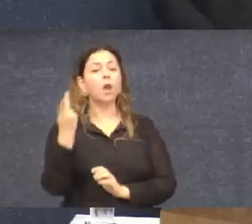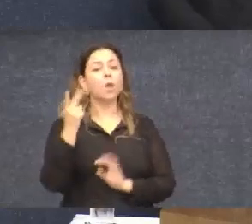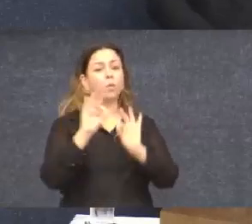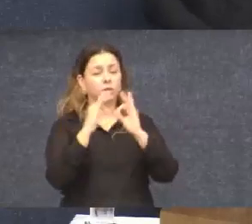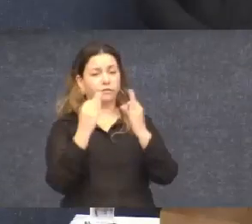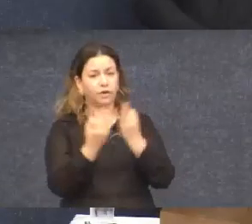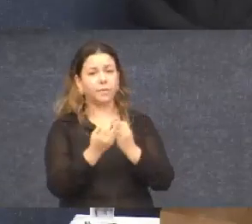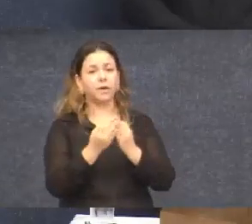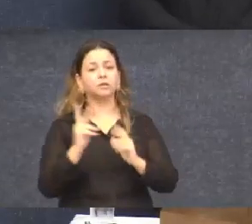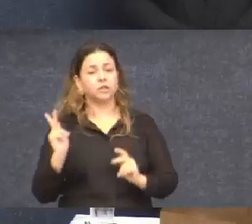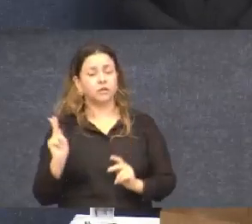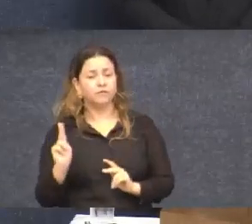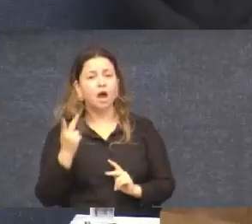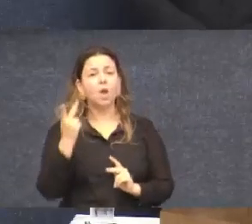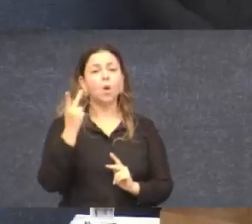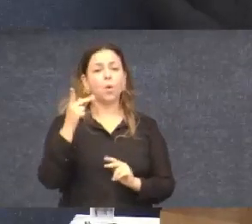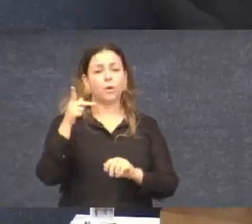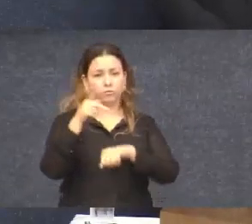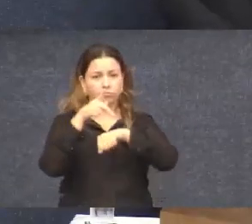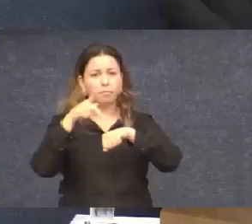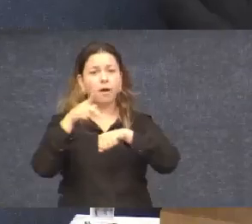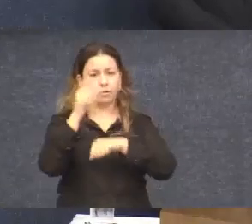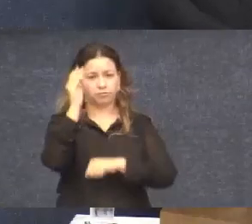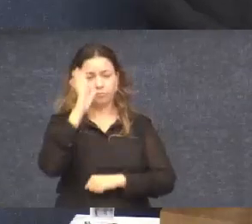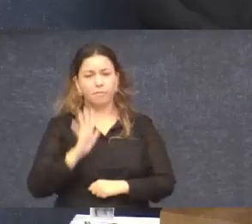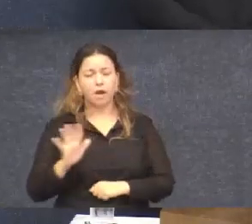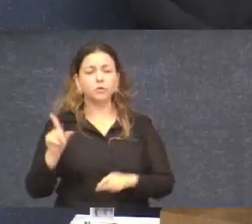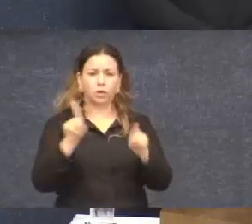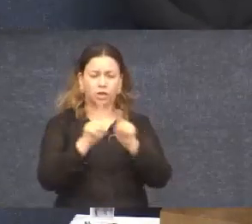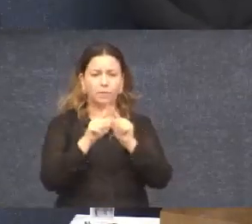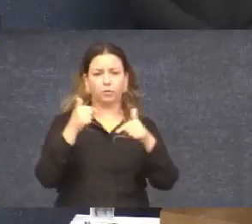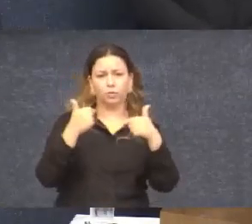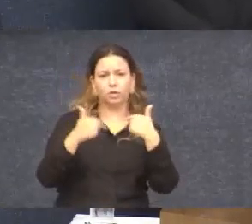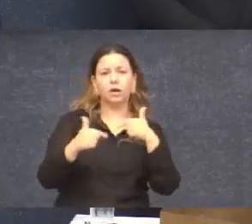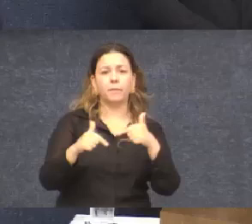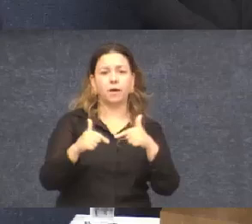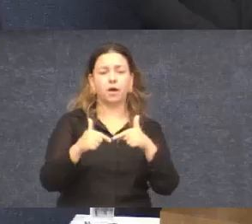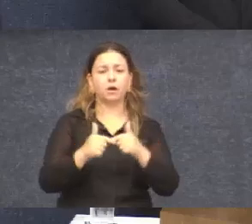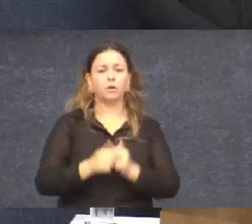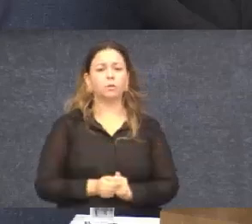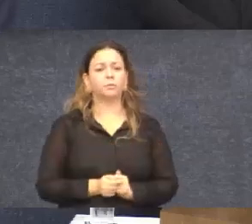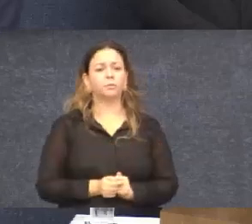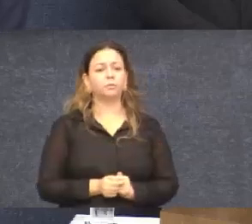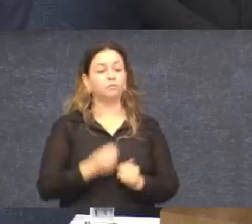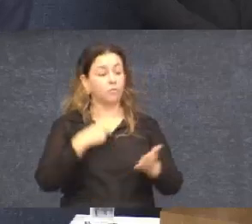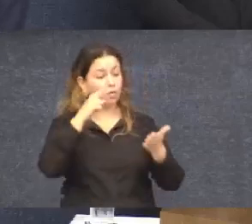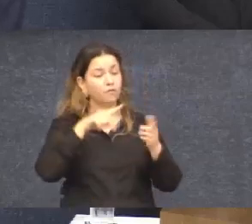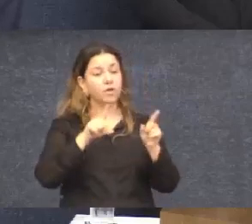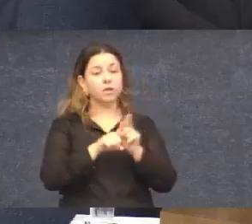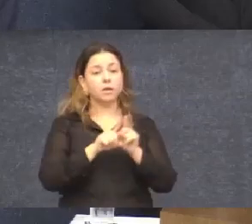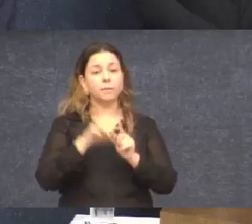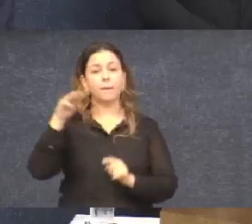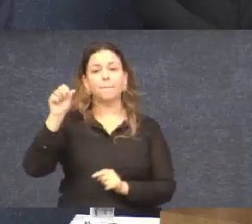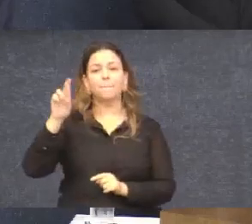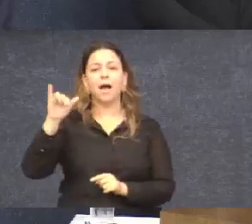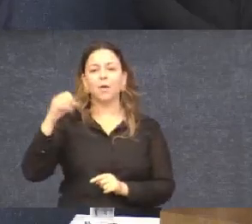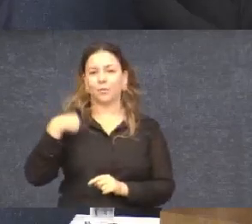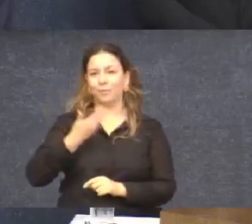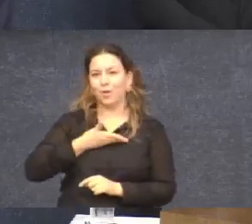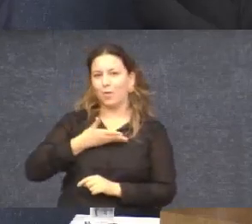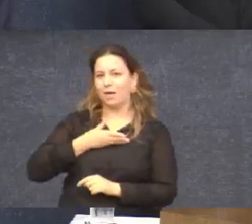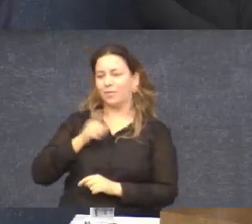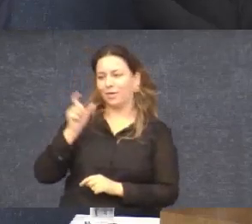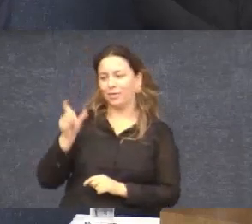valores da pátria, né? Os valores do trabalho, então é merecido. Vi aqui o Mário Assis, meu amigo, né, Mário?